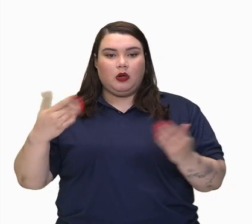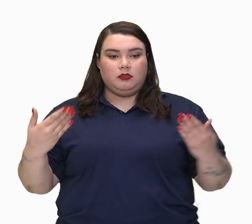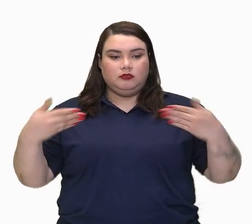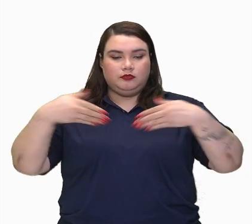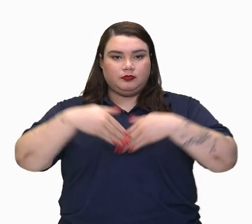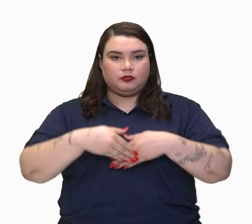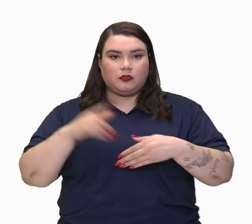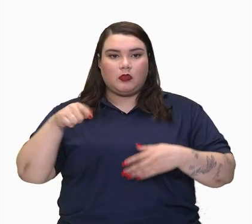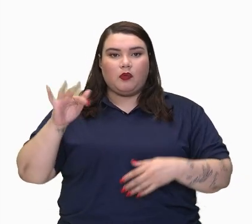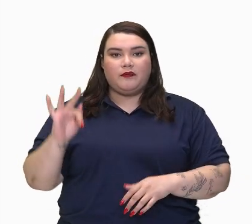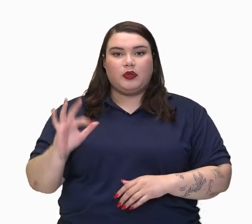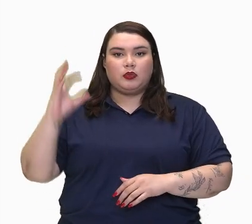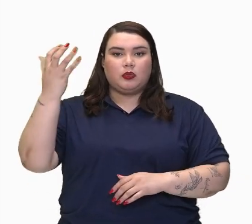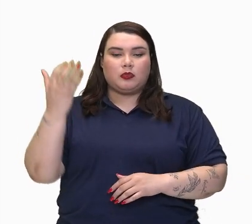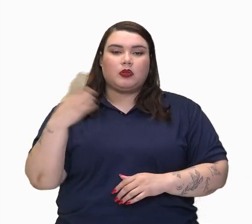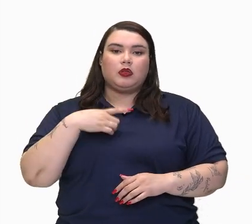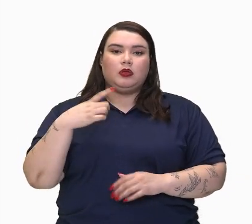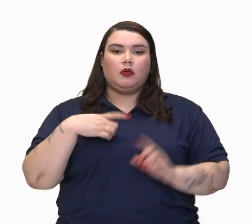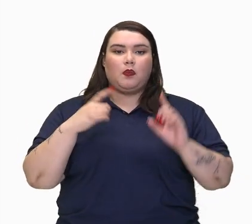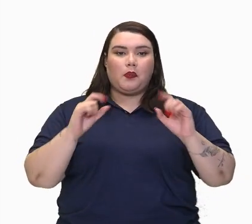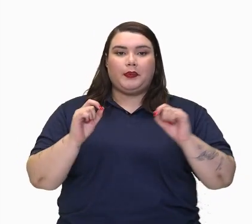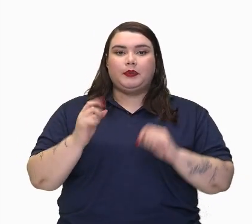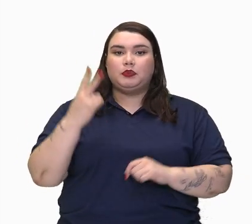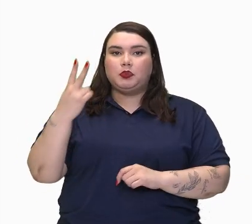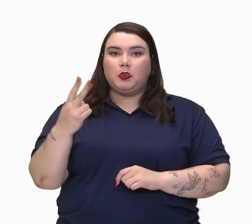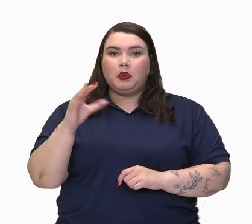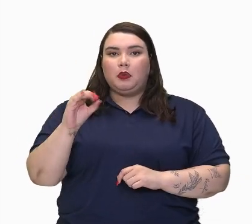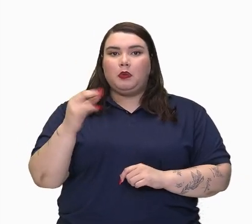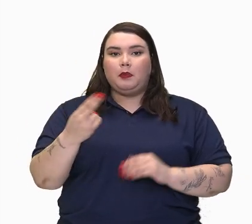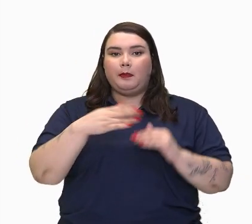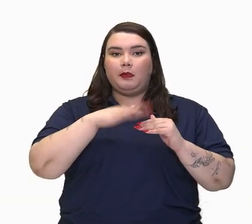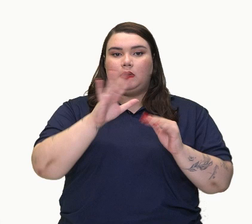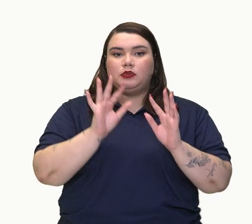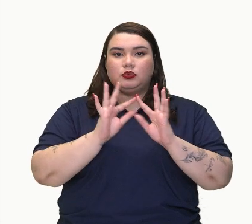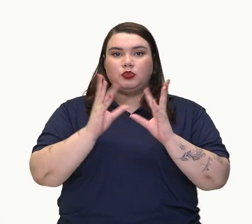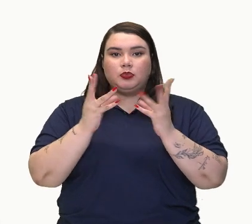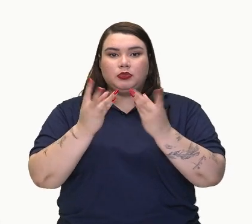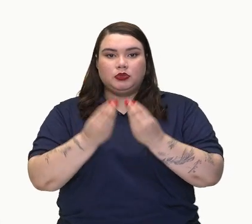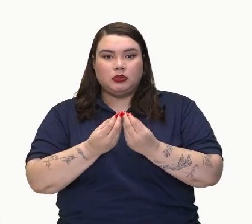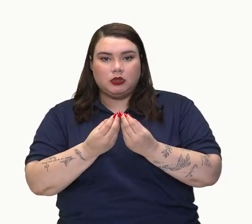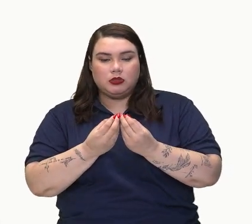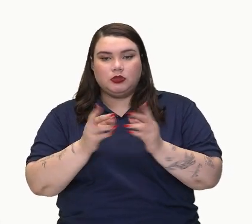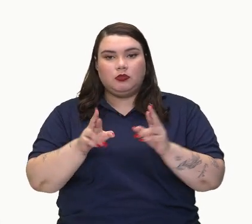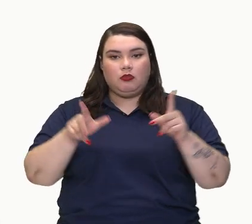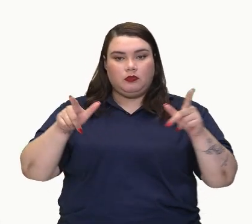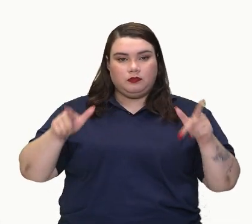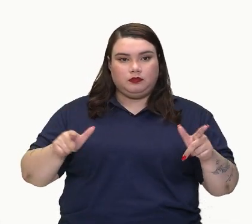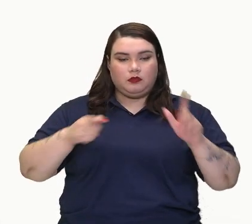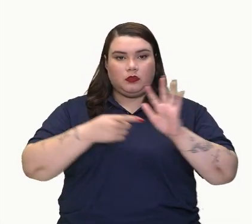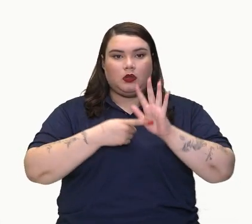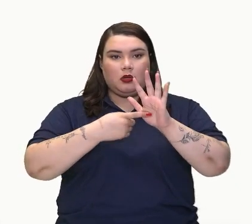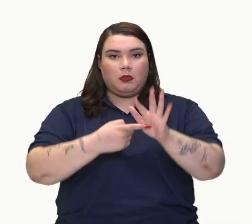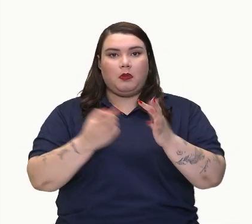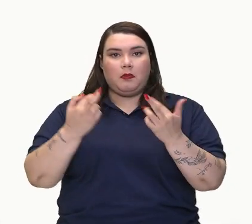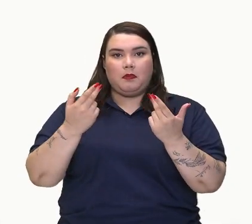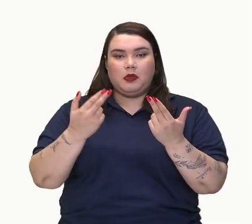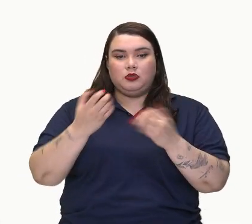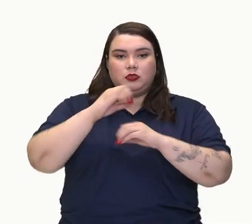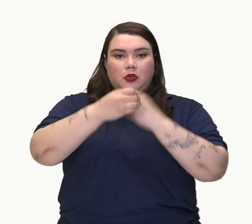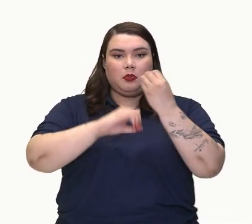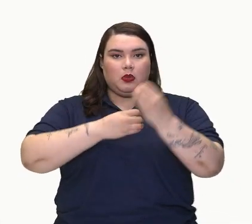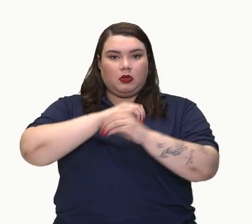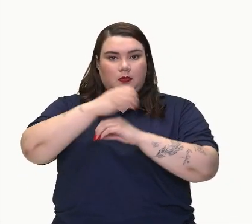pela ocorrência de duas ou mais substâncias diferentes que apresentam a mesma